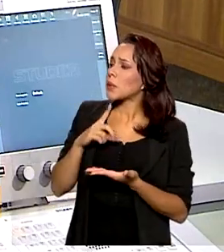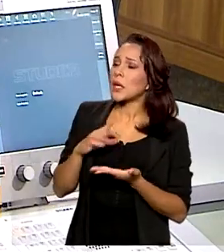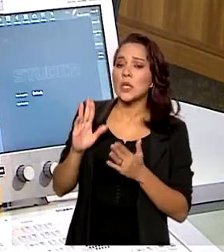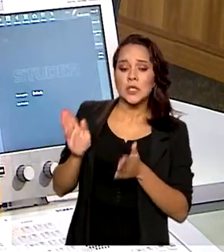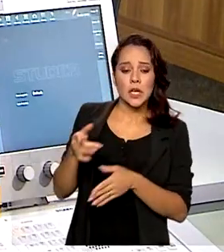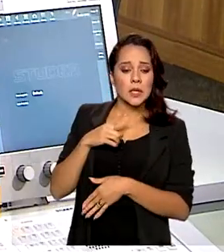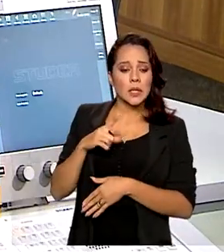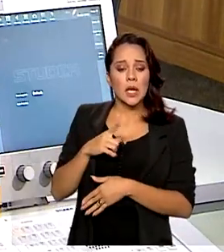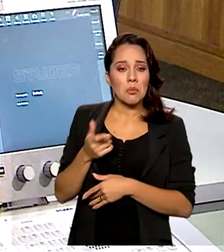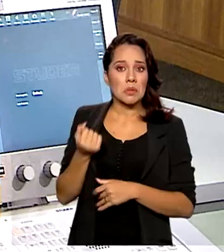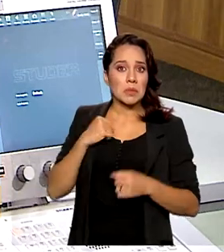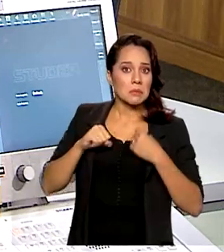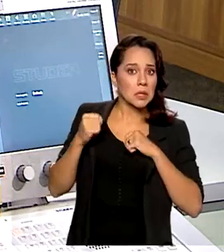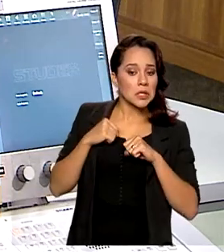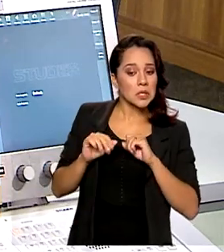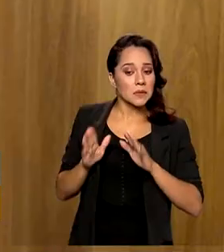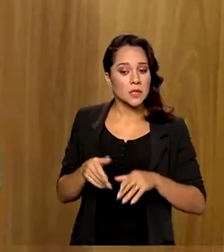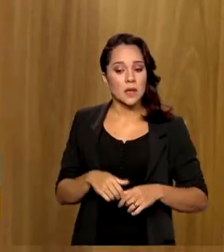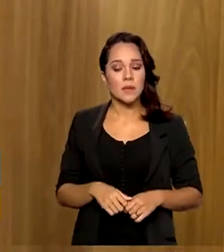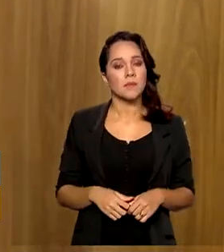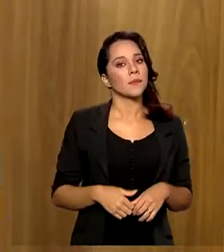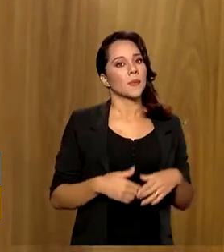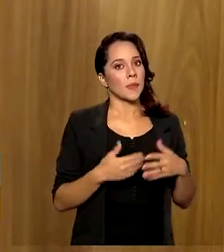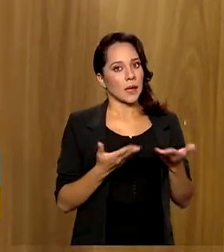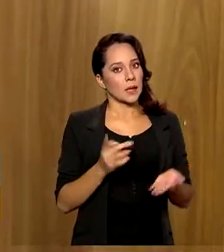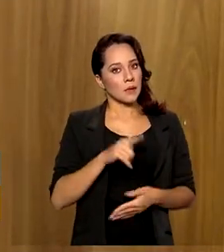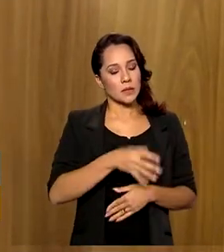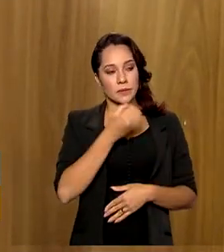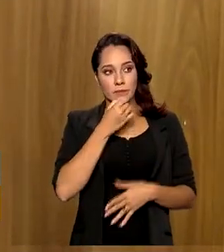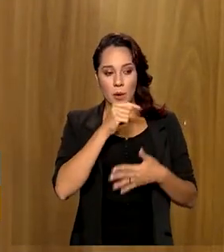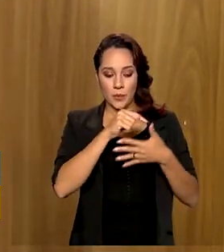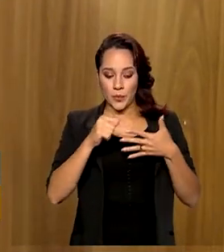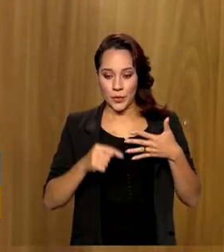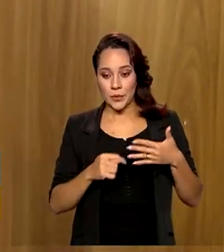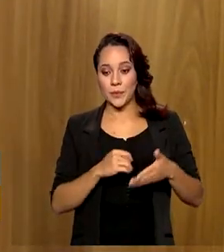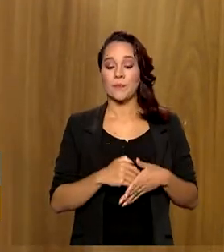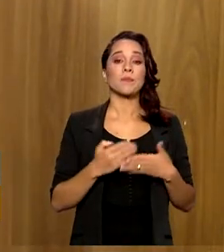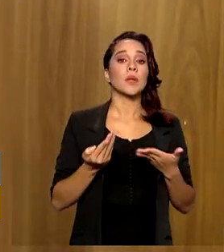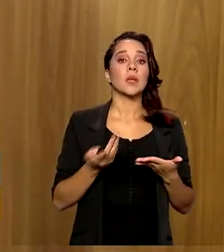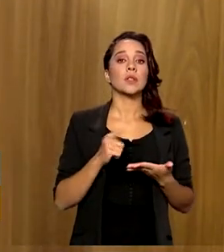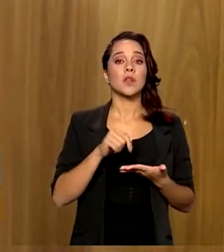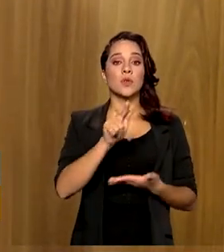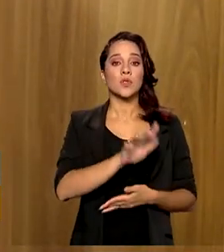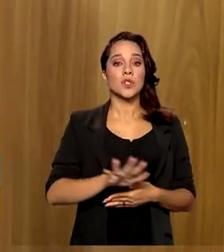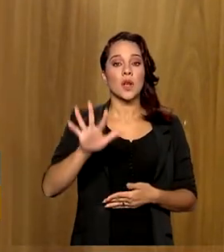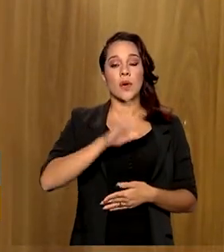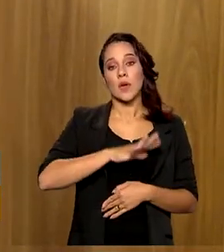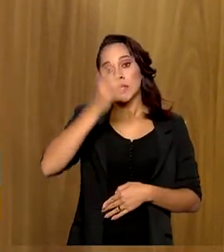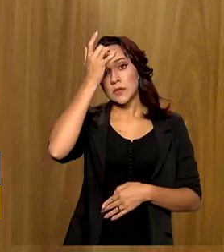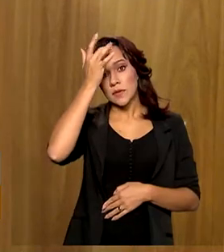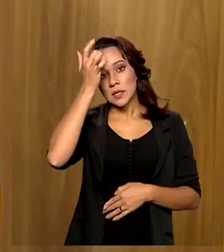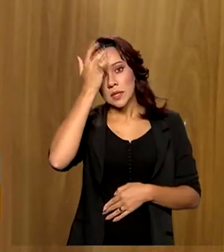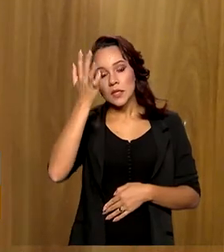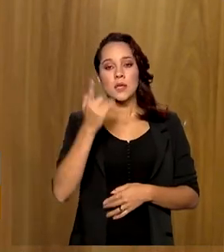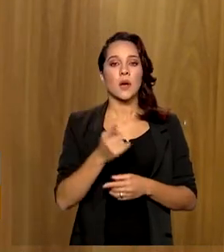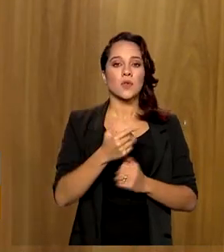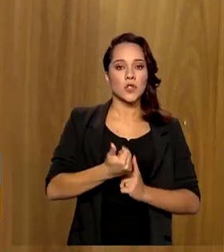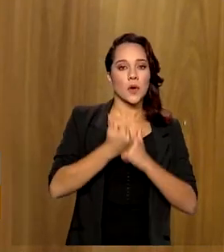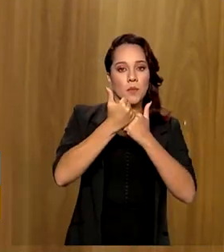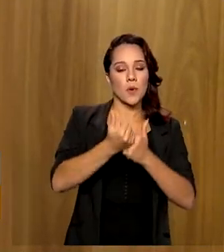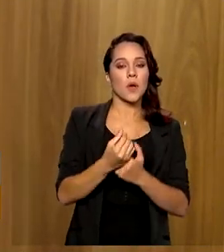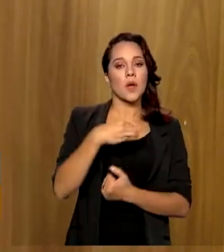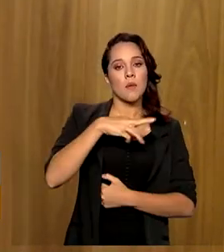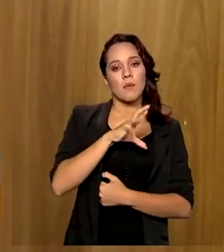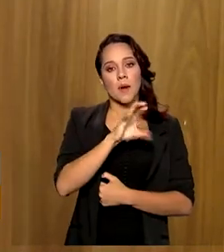tem uma perspectiva? Bom, isso aí eu acho que é um bom ponto, Gabriela. Isso aí entra no pacote geral de facilitação, né, de apoio para as